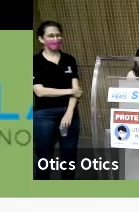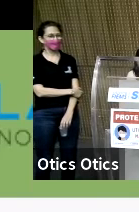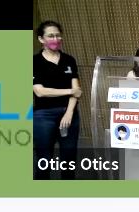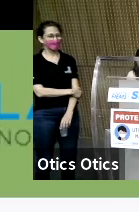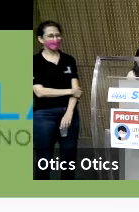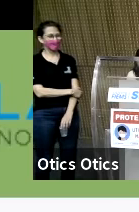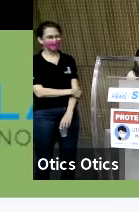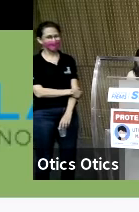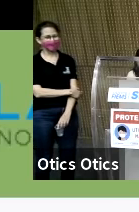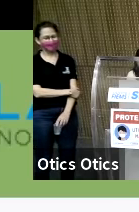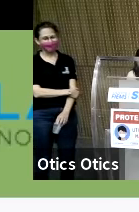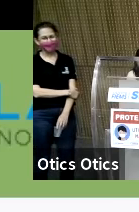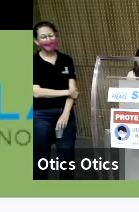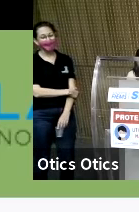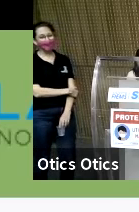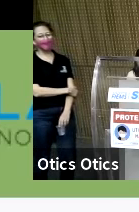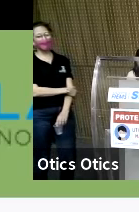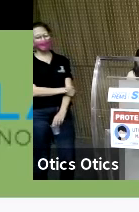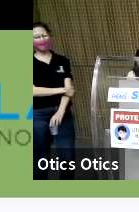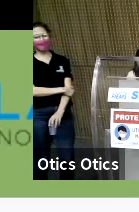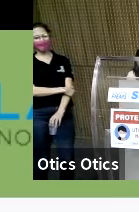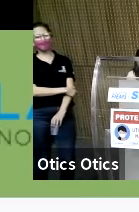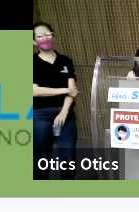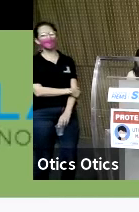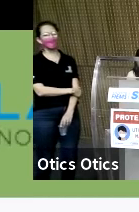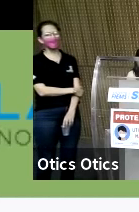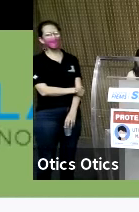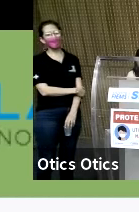justamente para colocar a cara.